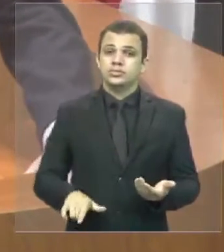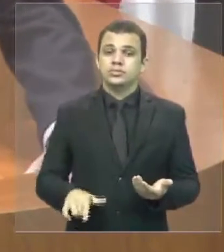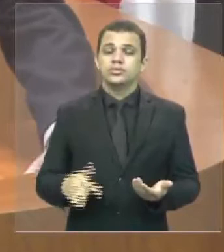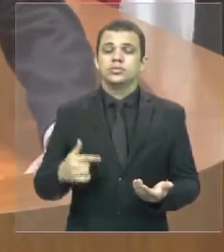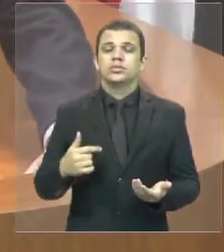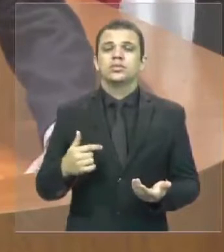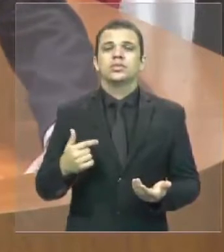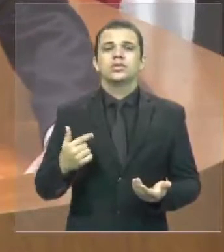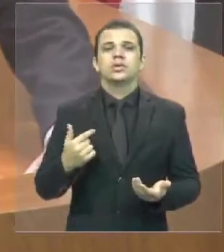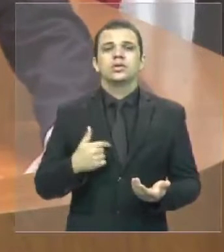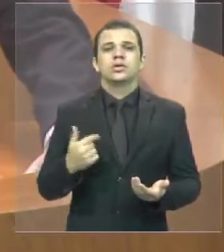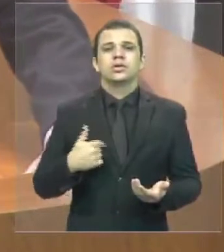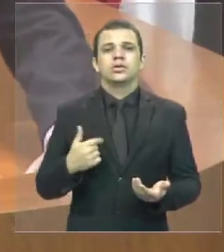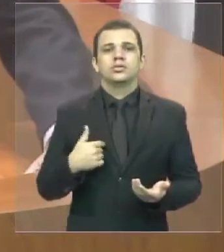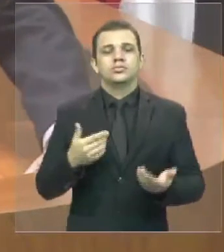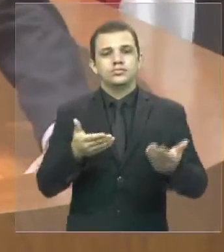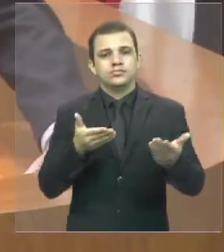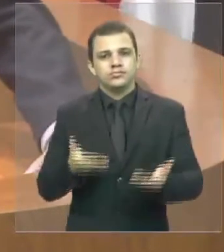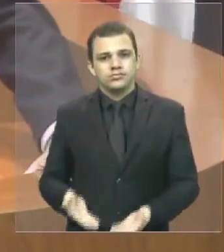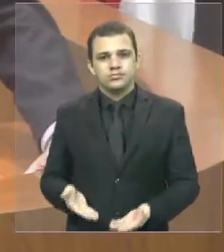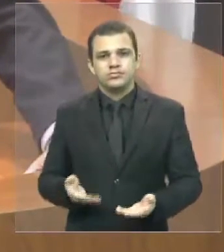e o momento